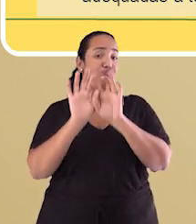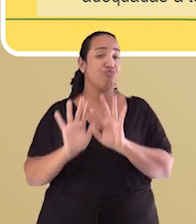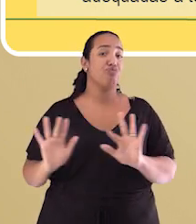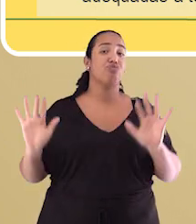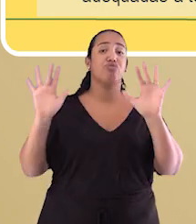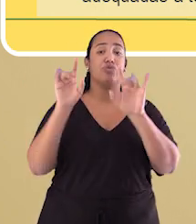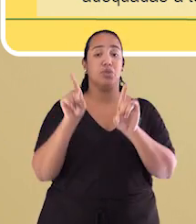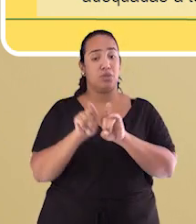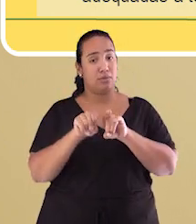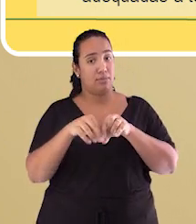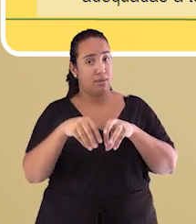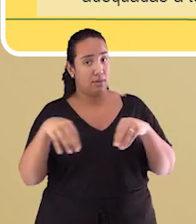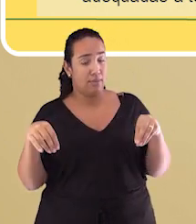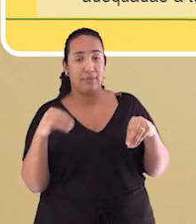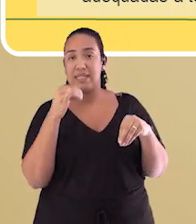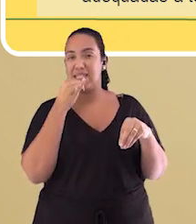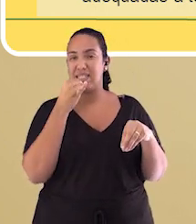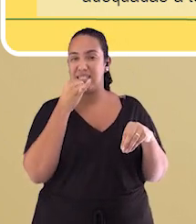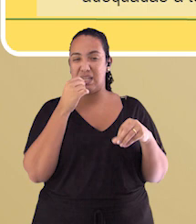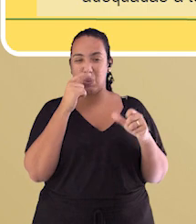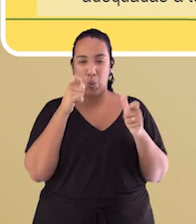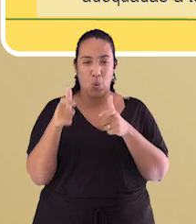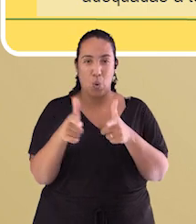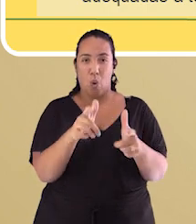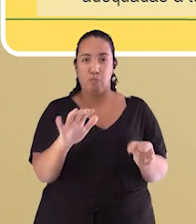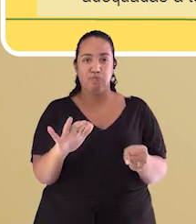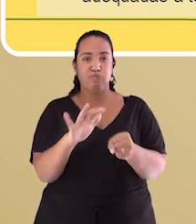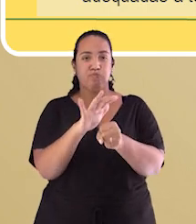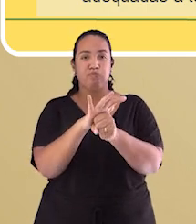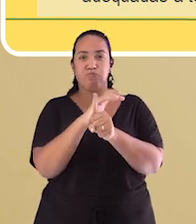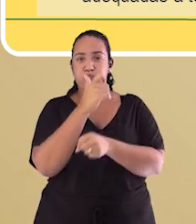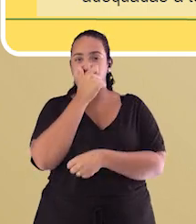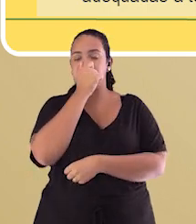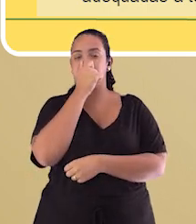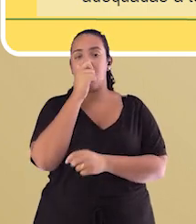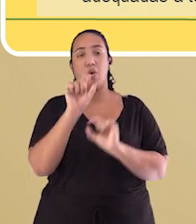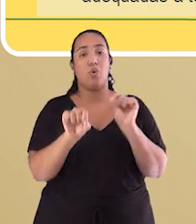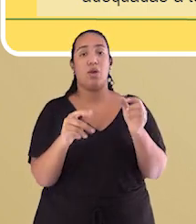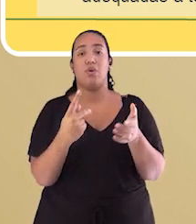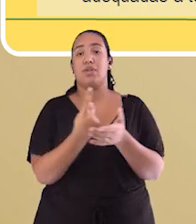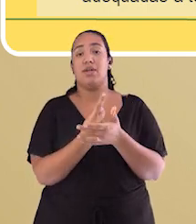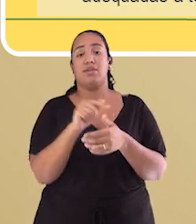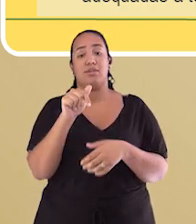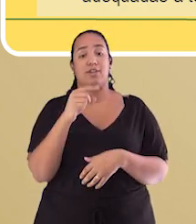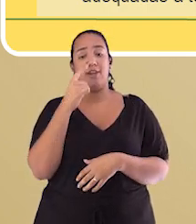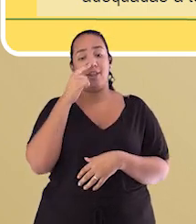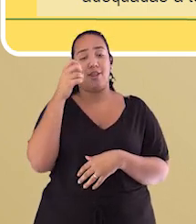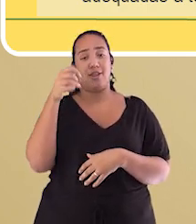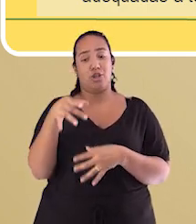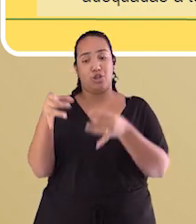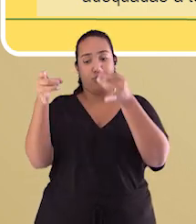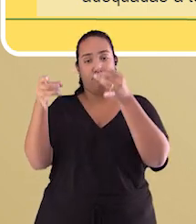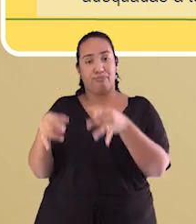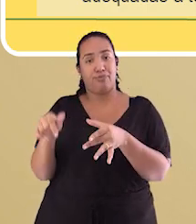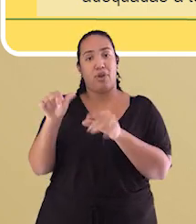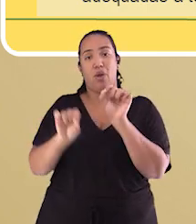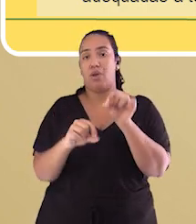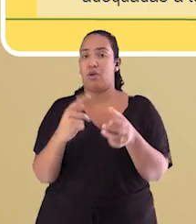solo. Alagamentos devido ao lixo que entope as vias de escoamento da água e também